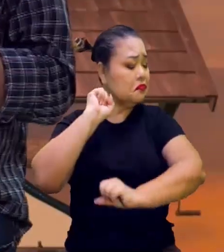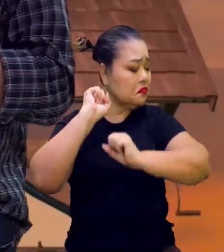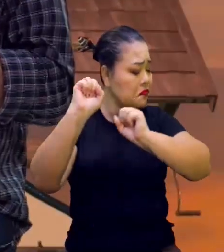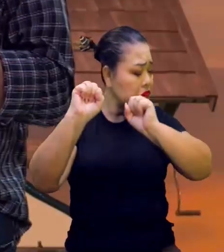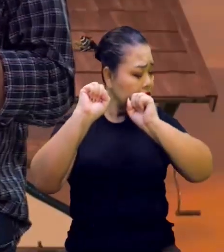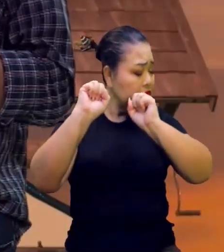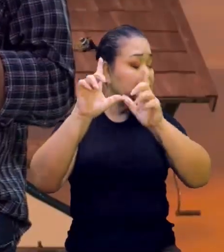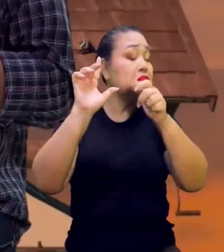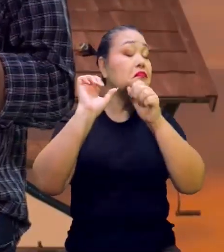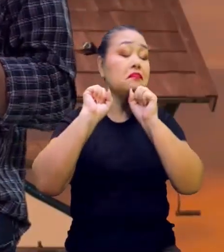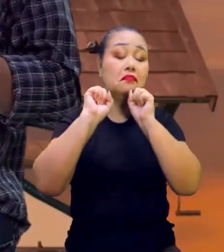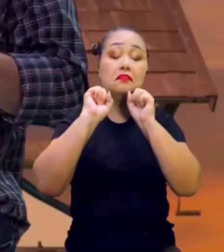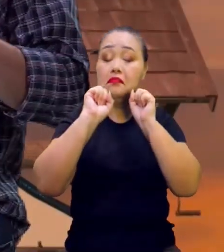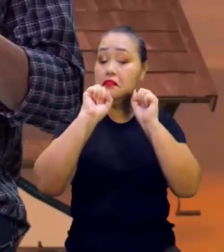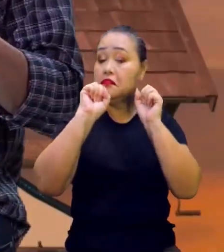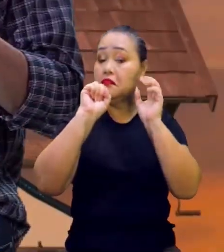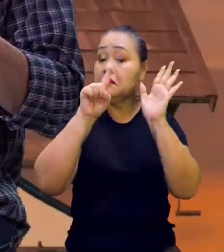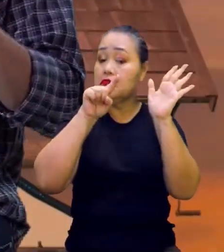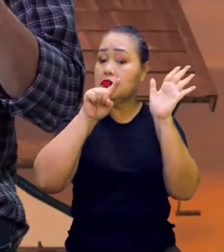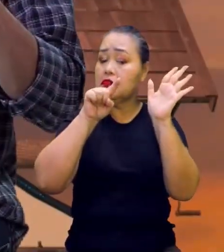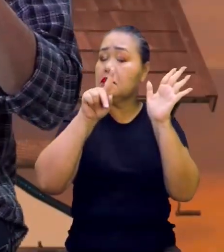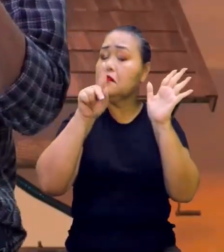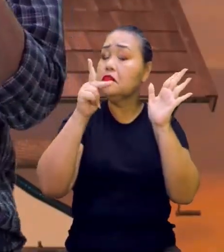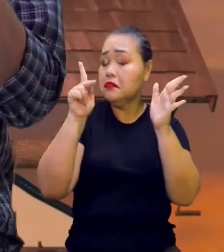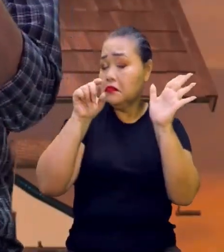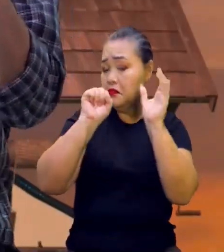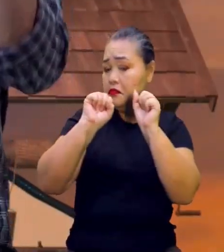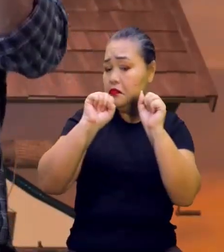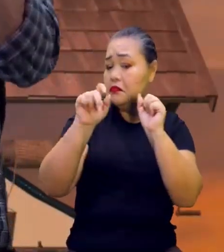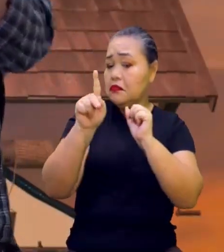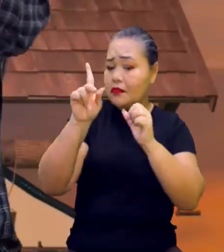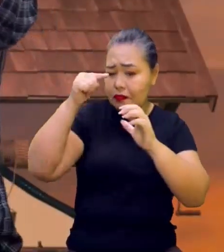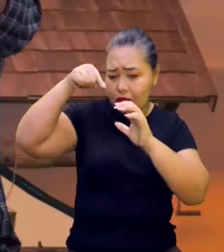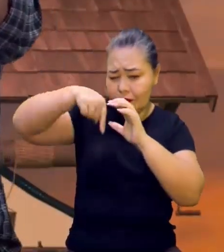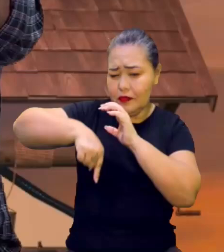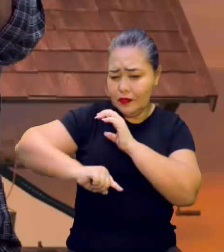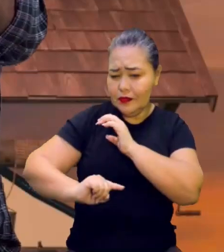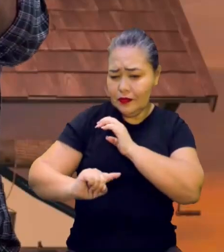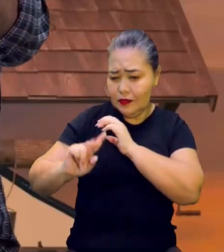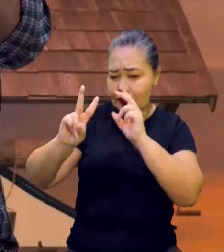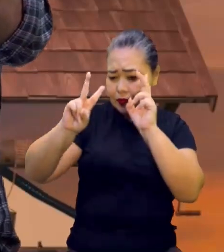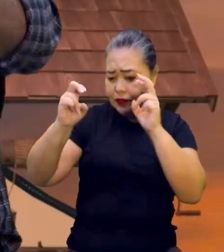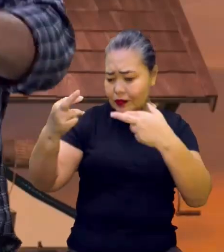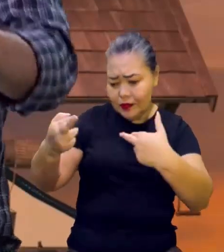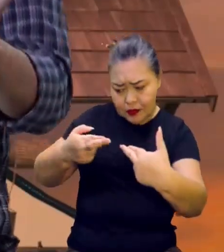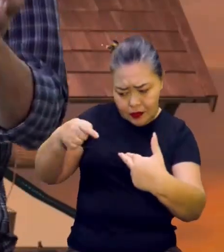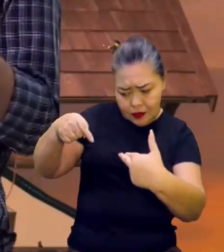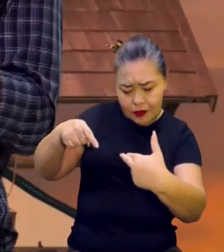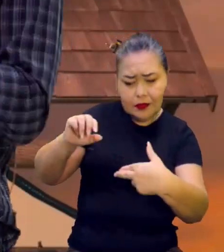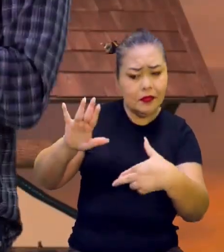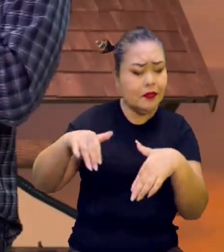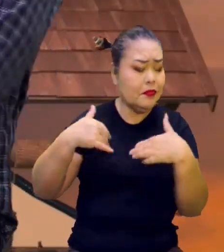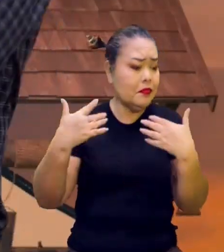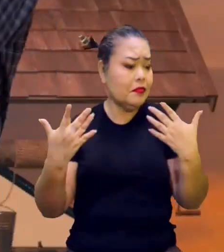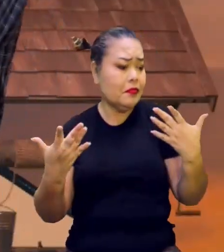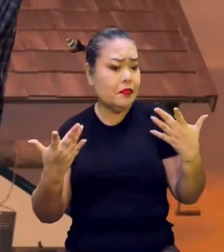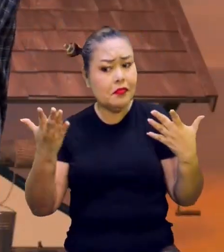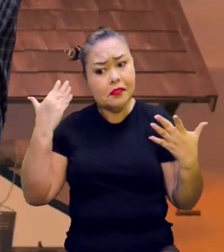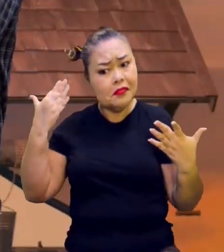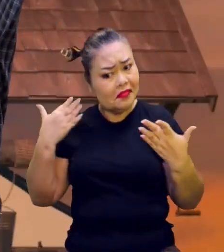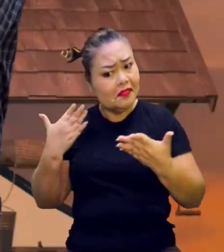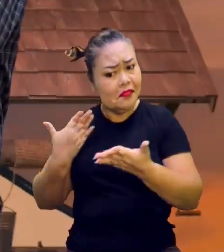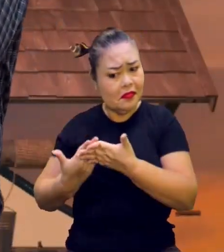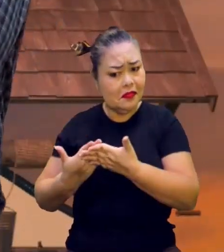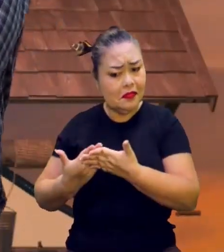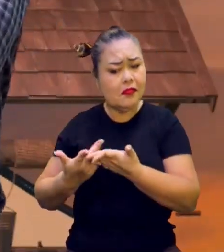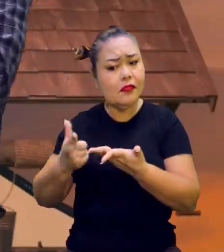a pergunta, mas professor, tem como aprofundar um pouco sobre essa relação aqui? Mas a aula já passou, mas